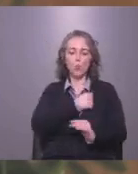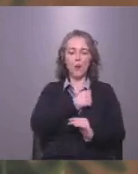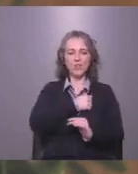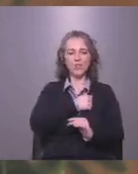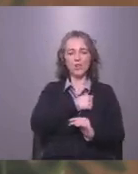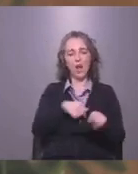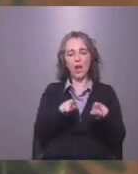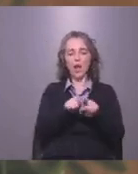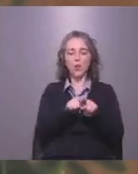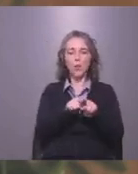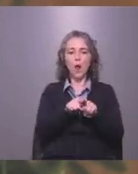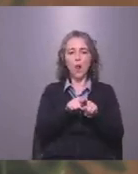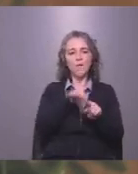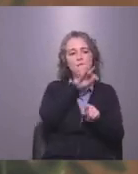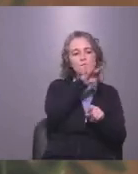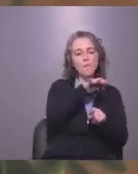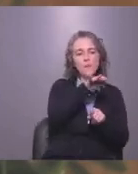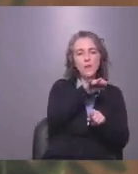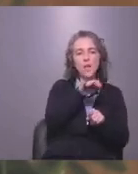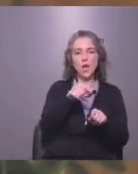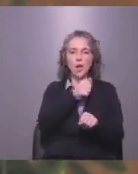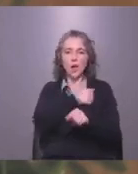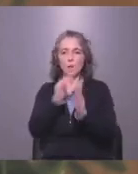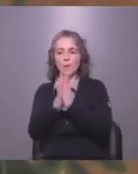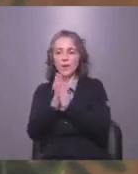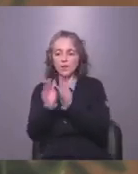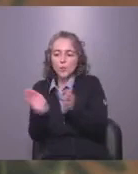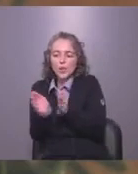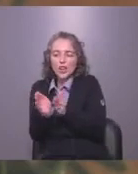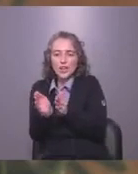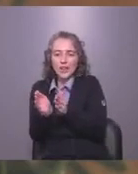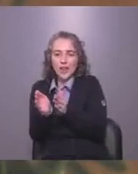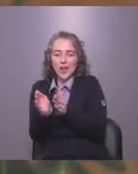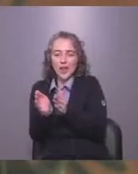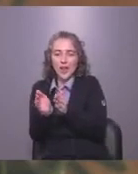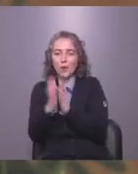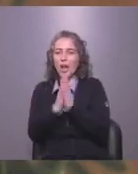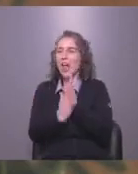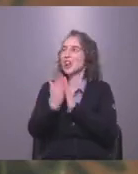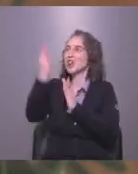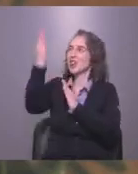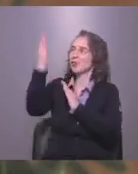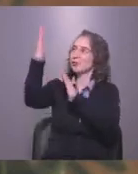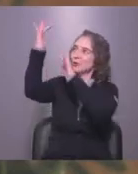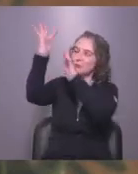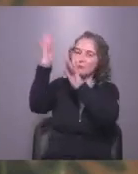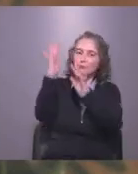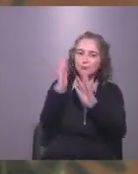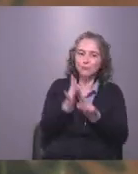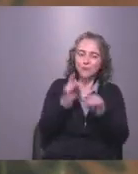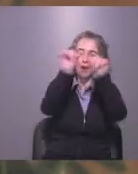A família é uma pequena igreja. Esse lugar onde Deus faz ouvir a sua palavra.